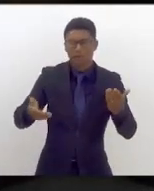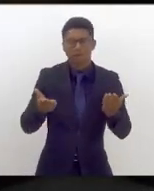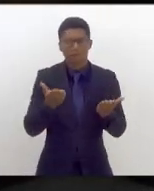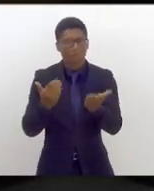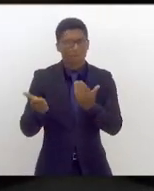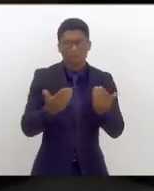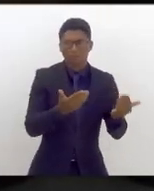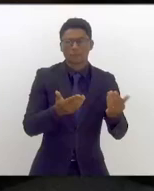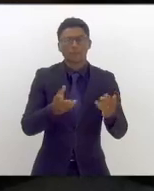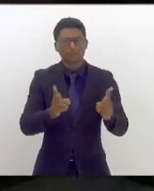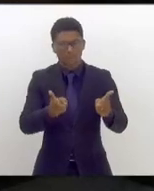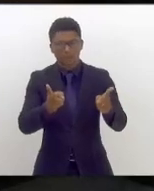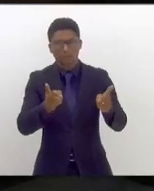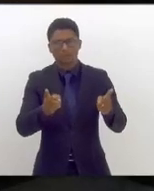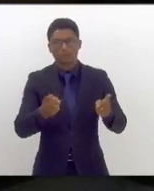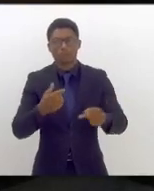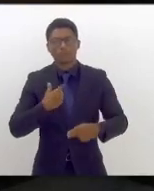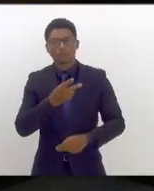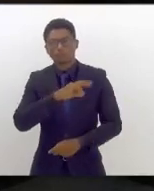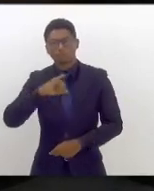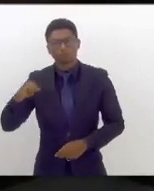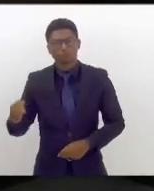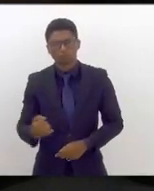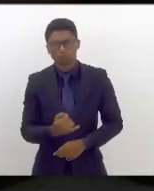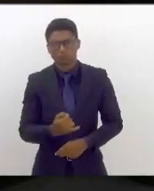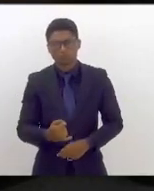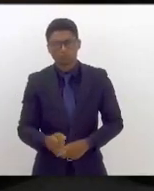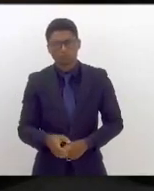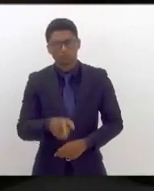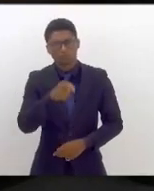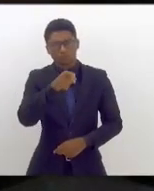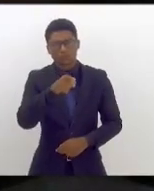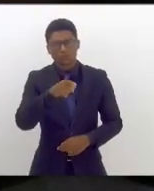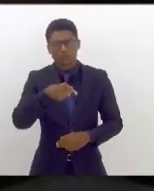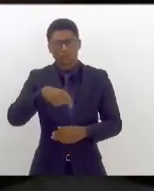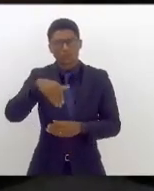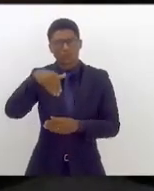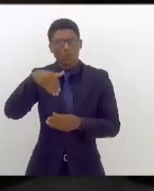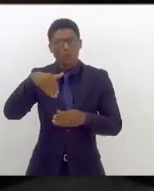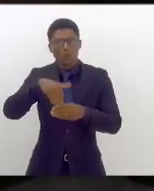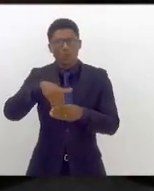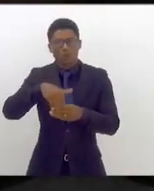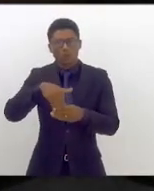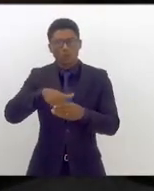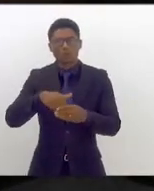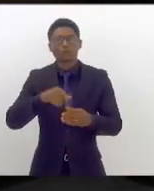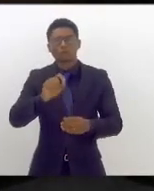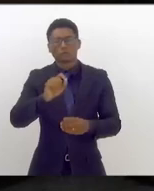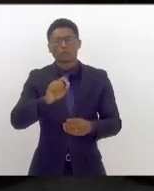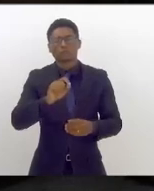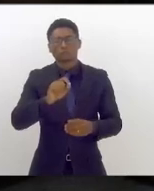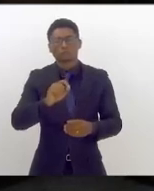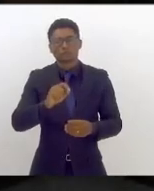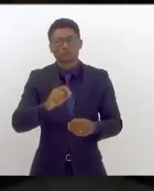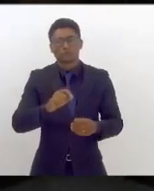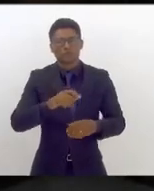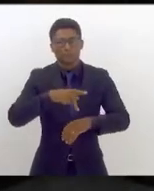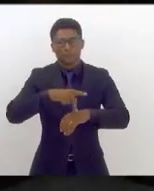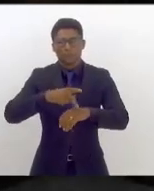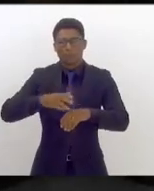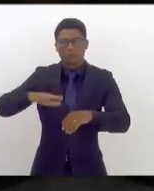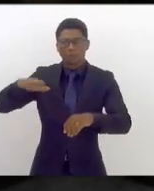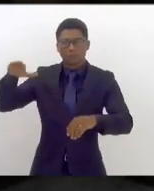e eu quero aproveitar esse embalo desse coração ver só Voltou ao lado Ecológico Hoje voltou a favor das montanhas